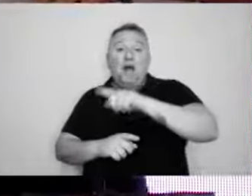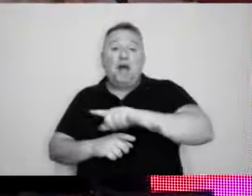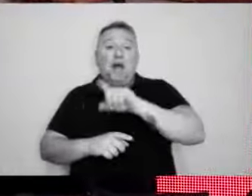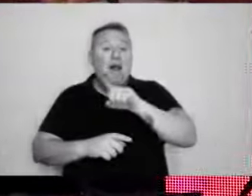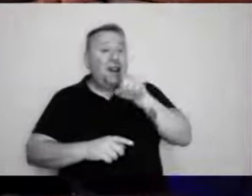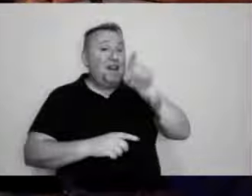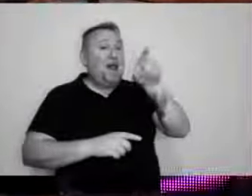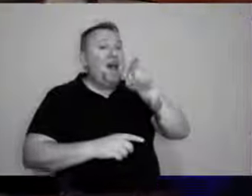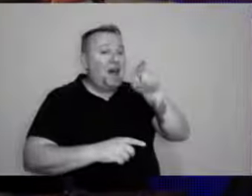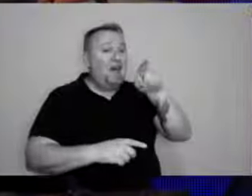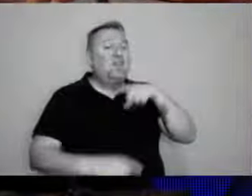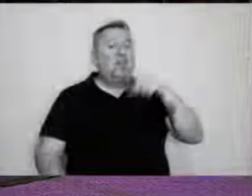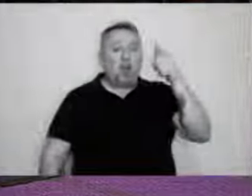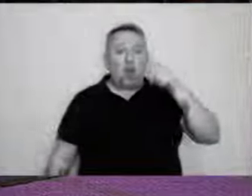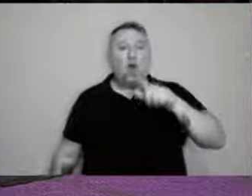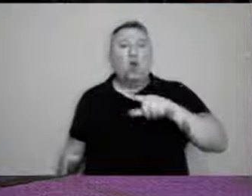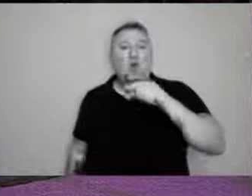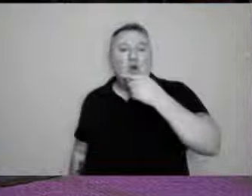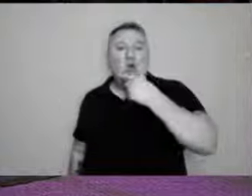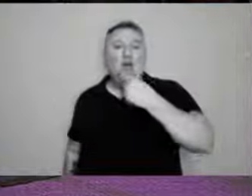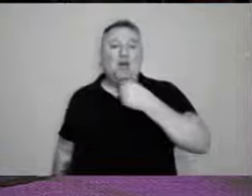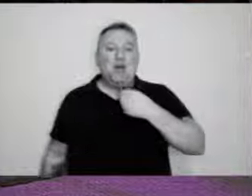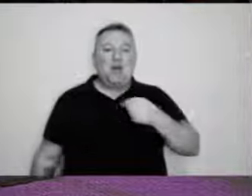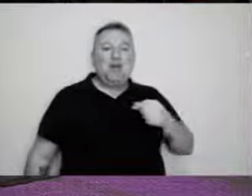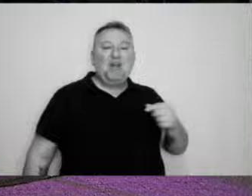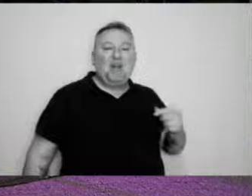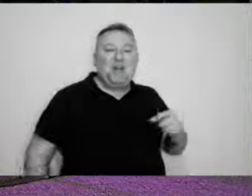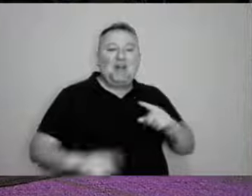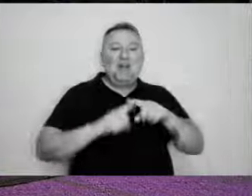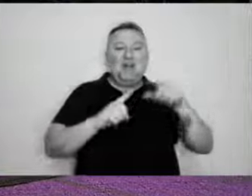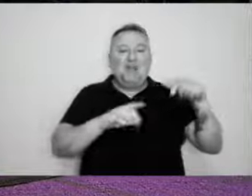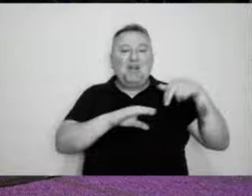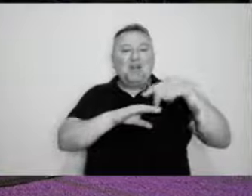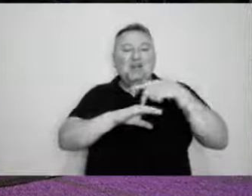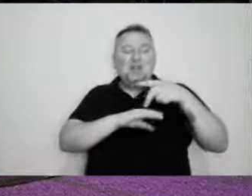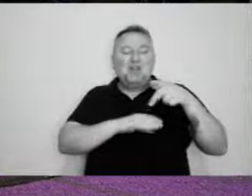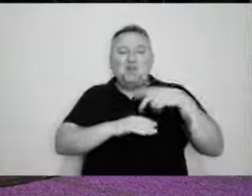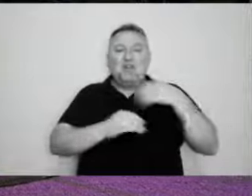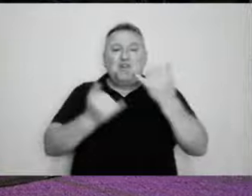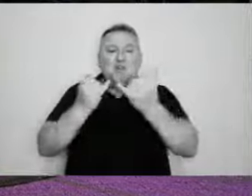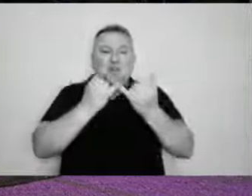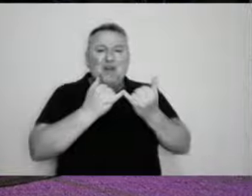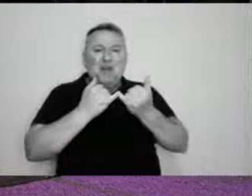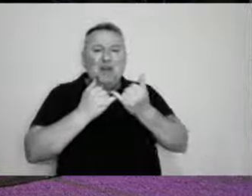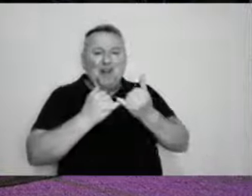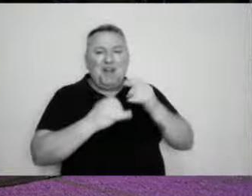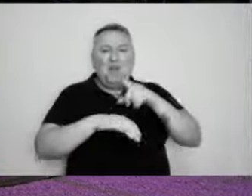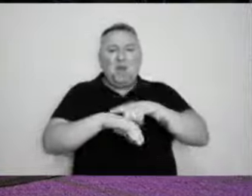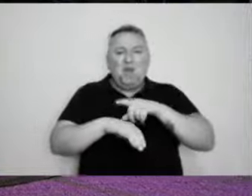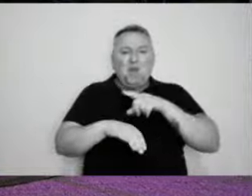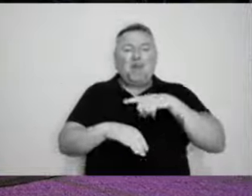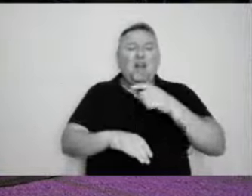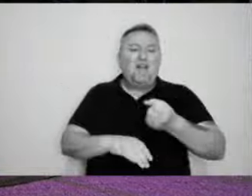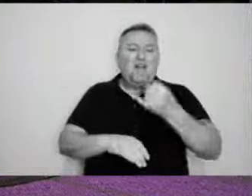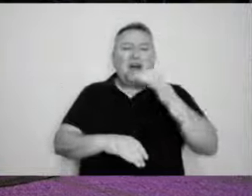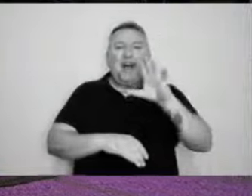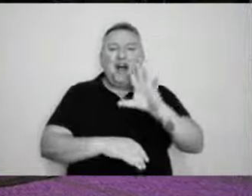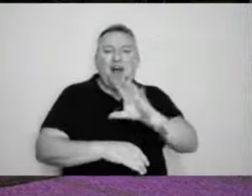E não, hein, Jocinha? E não, hein, Lindeza? Dos humores.